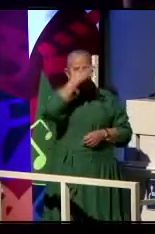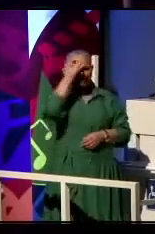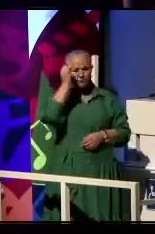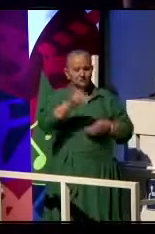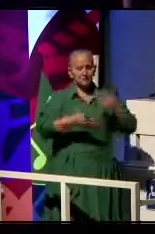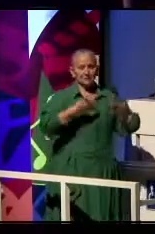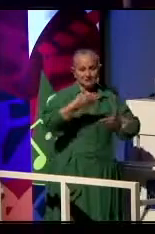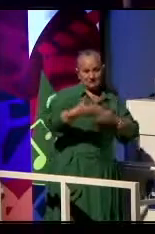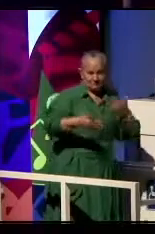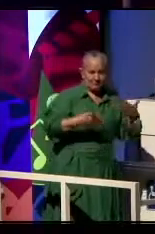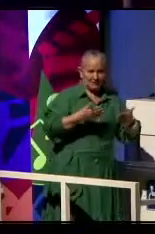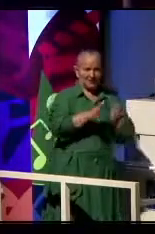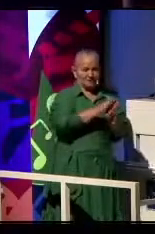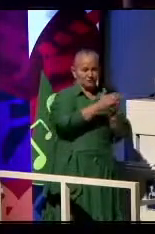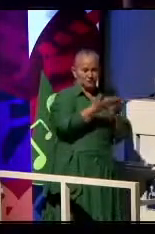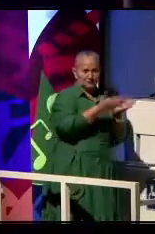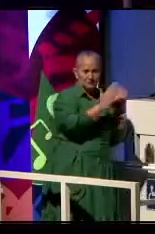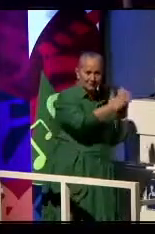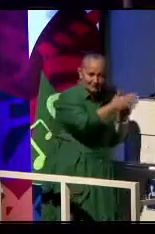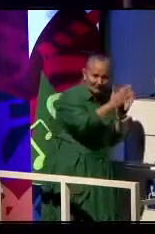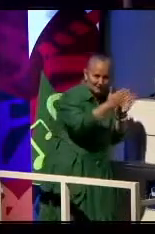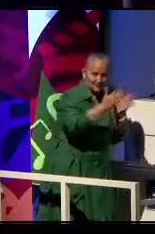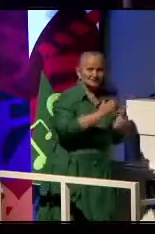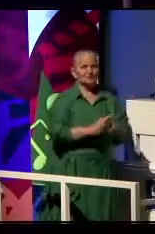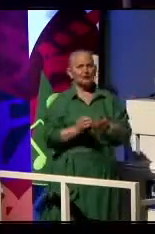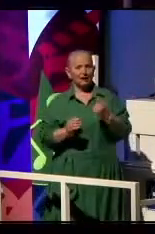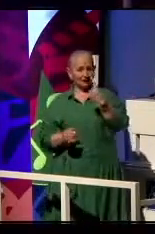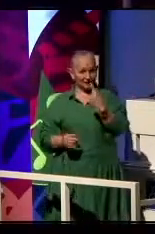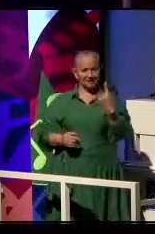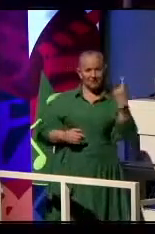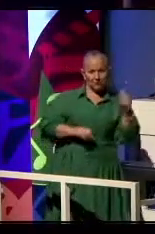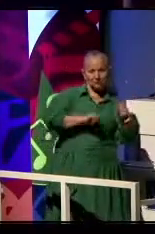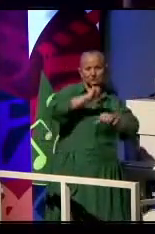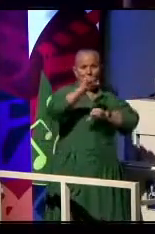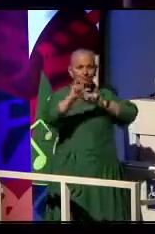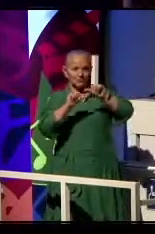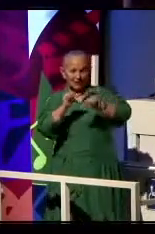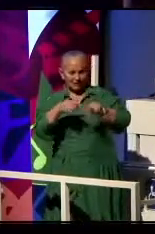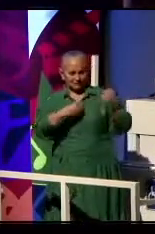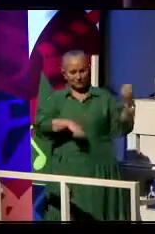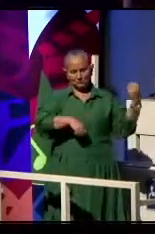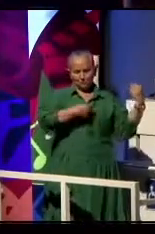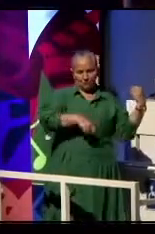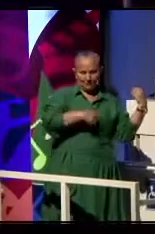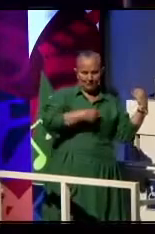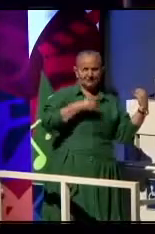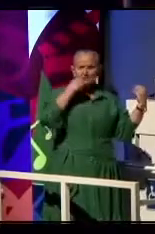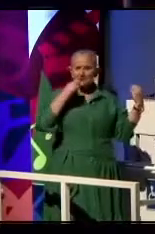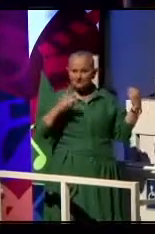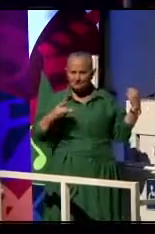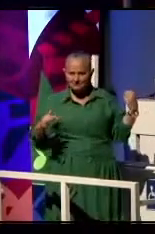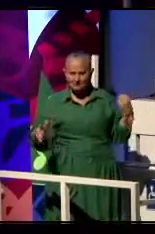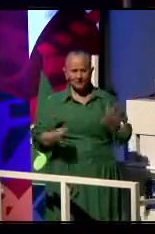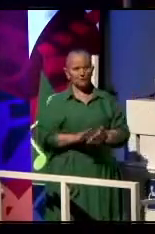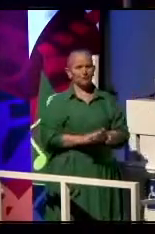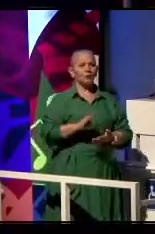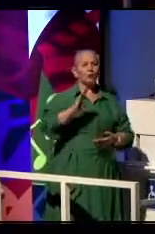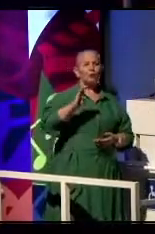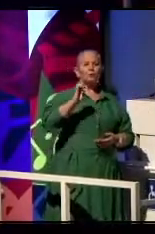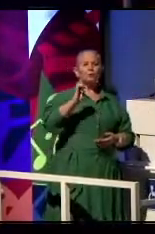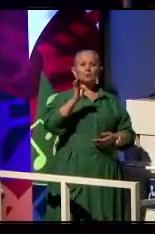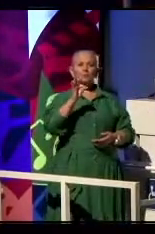álbum fazia o melhor. Cada faixa, né? Então, eles revezavam nos instrumentos. O Beto tem uma participação muito